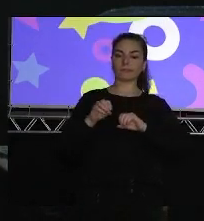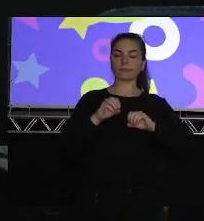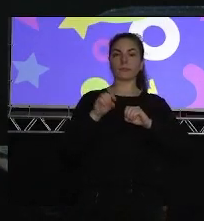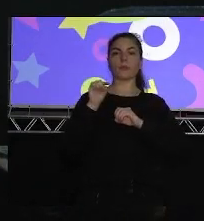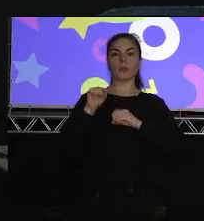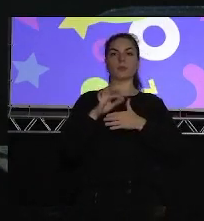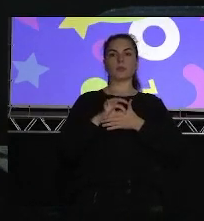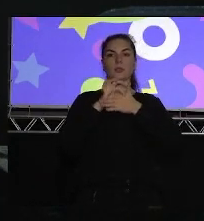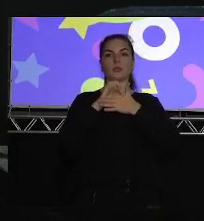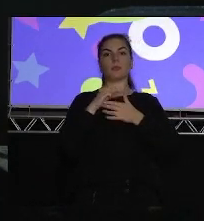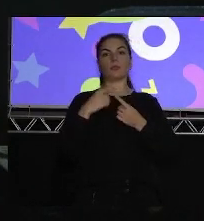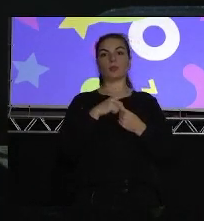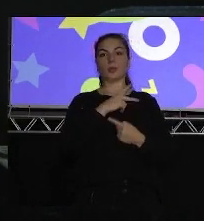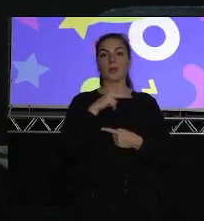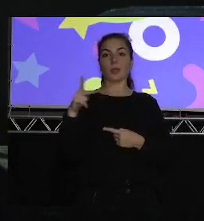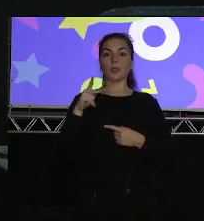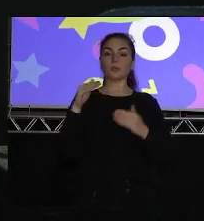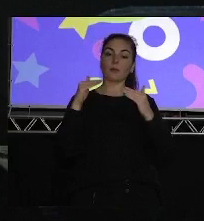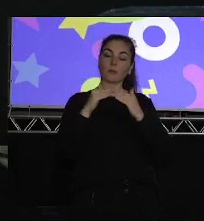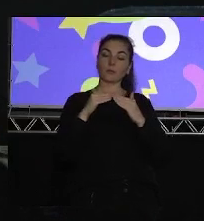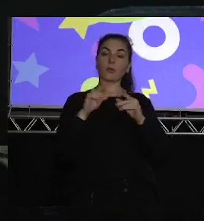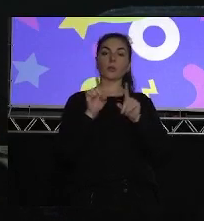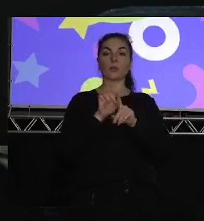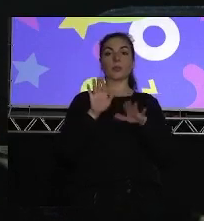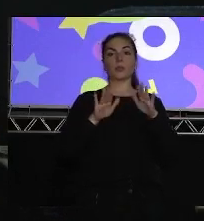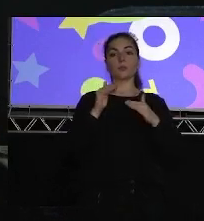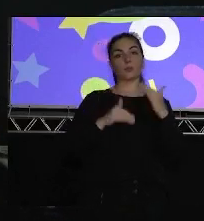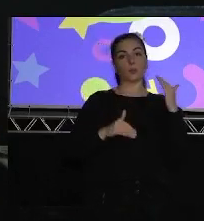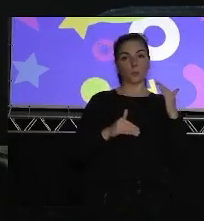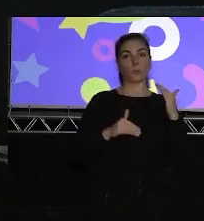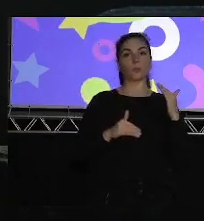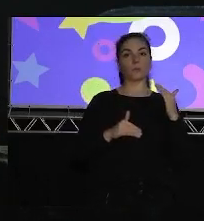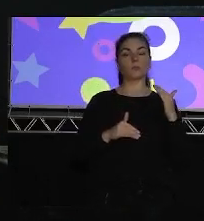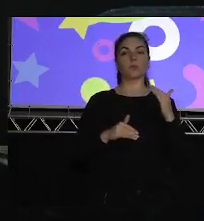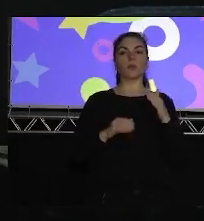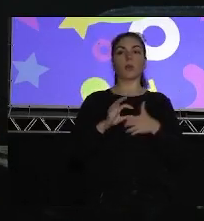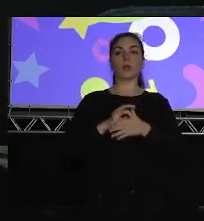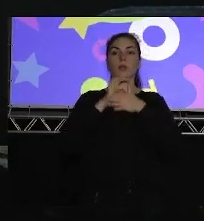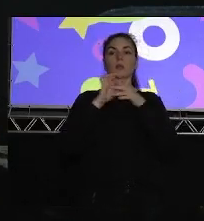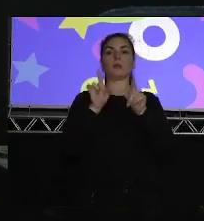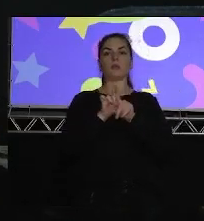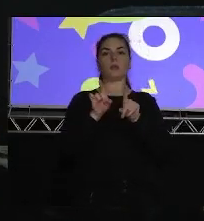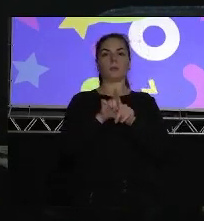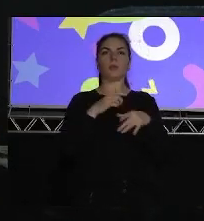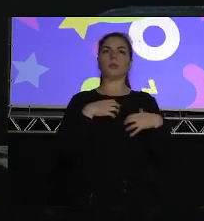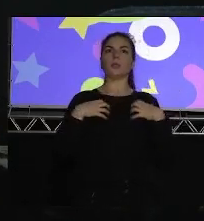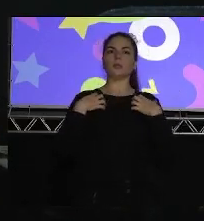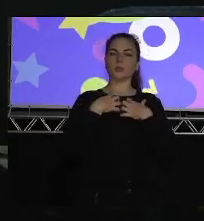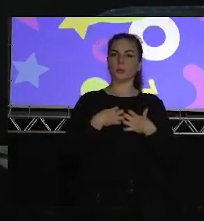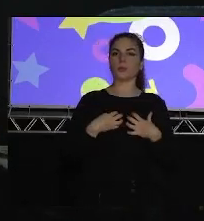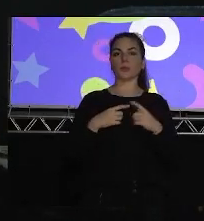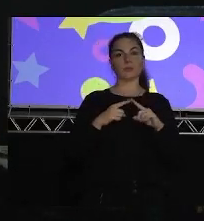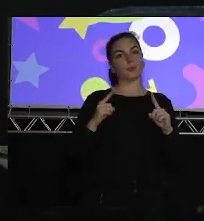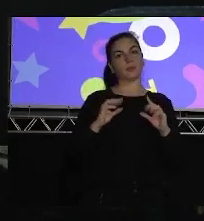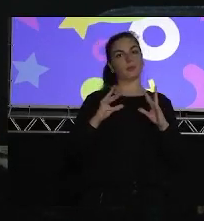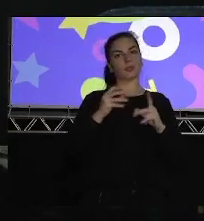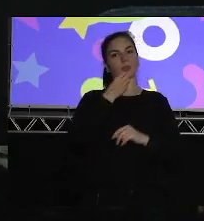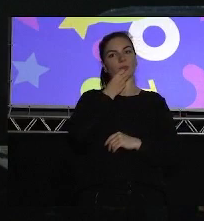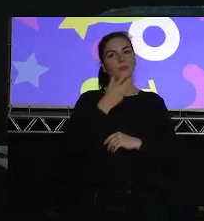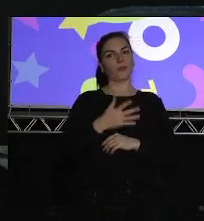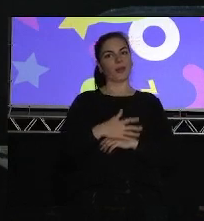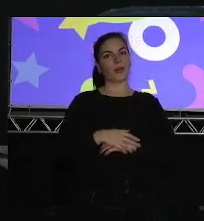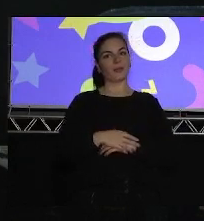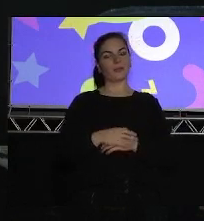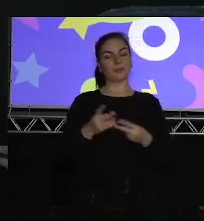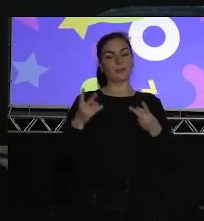foram decisivos tanto a favor como, em alguns momentos, contra. Líderes também têm insegurança. Só que nem todos falam. A gente tem que perceber